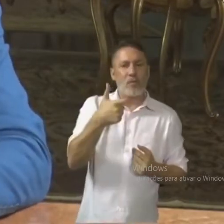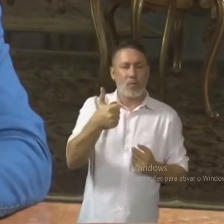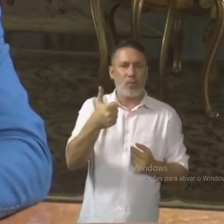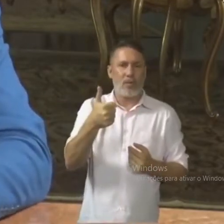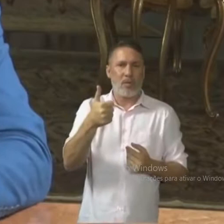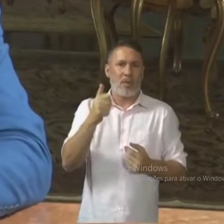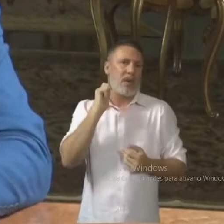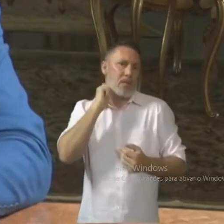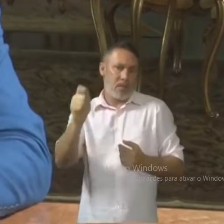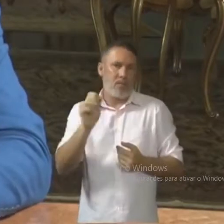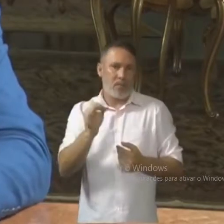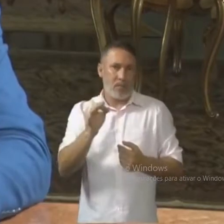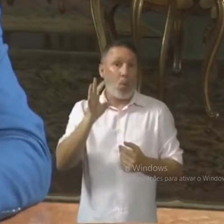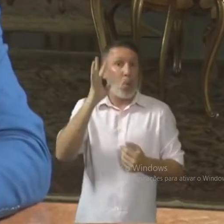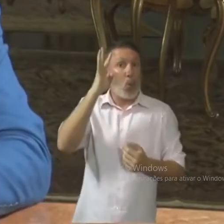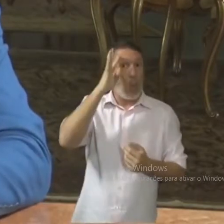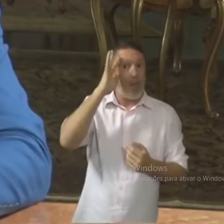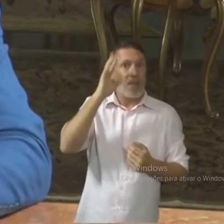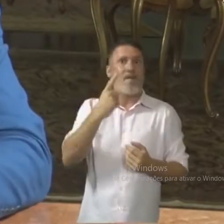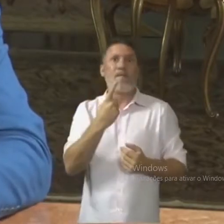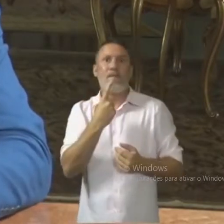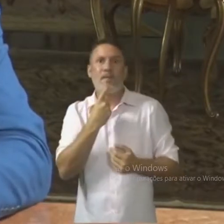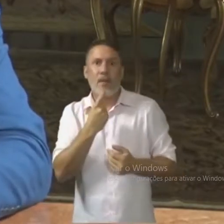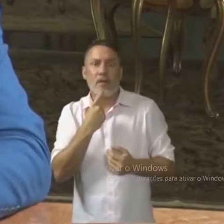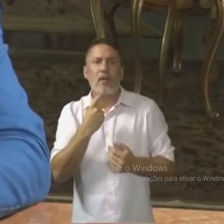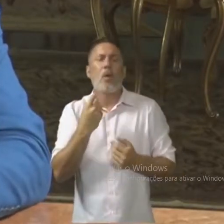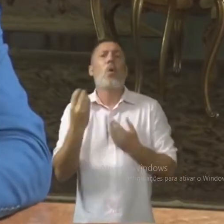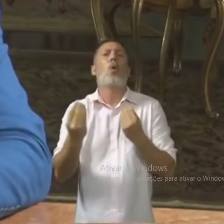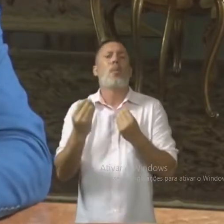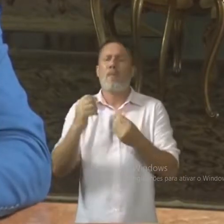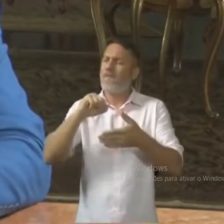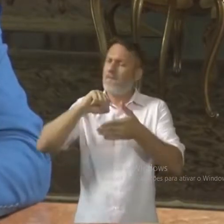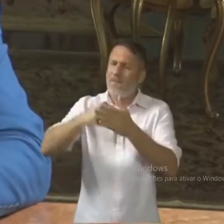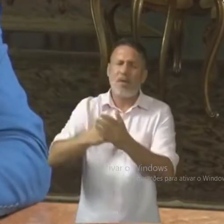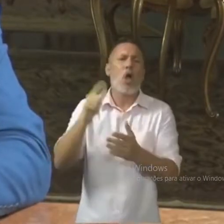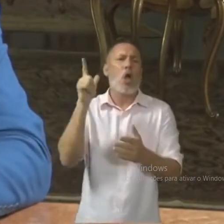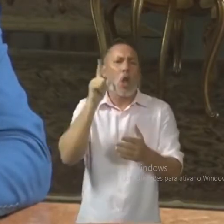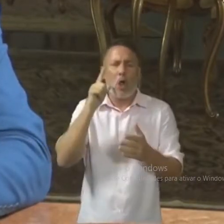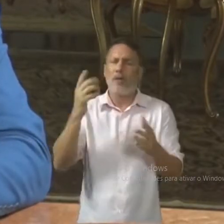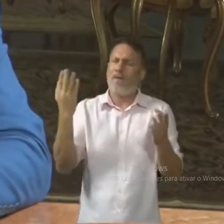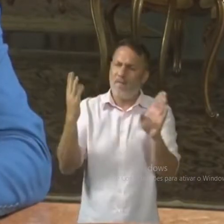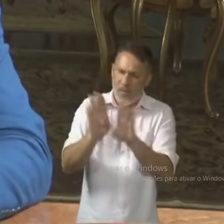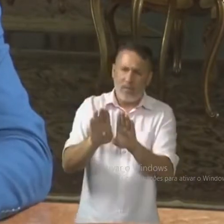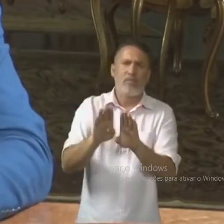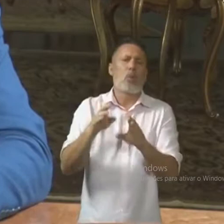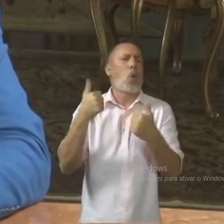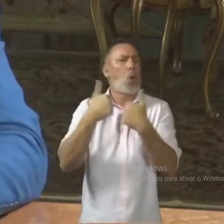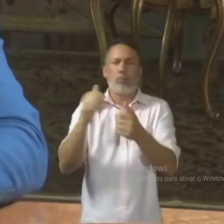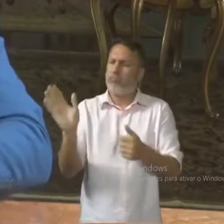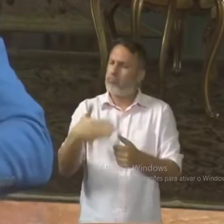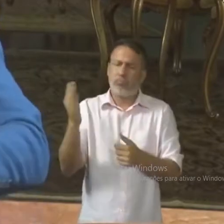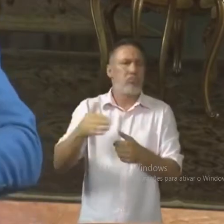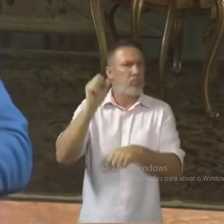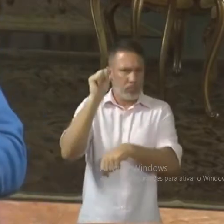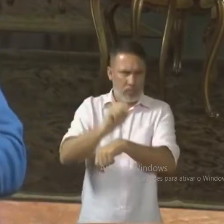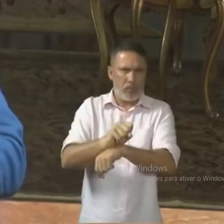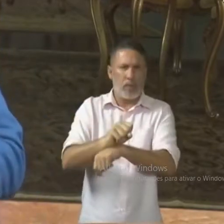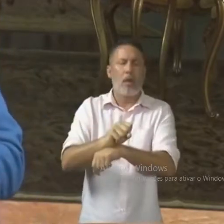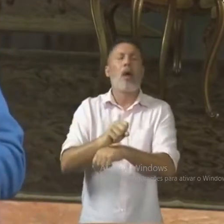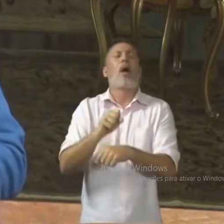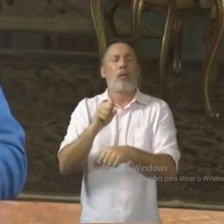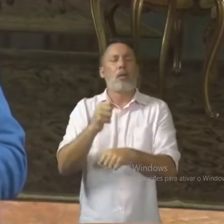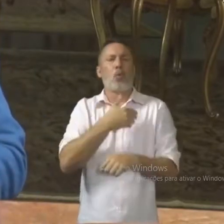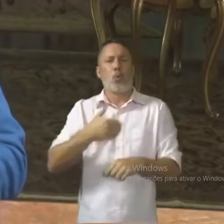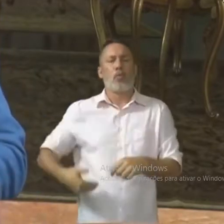então, quarta-feira, feriado nacional, não temos atividades econômicas e sociais e não temos ônibus. Então, nós vamos